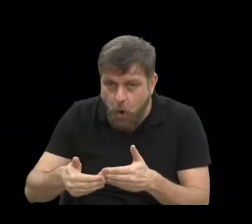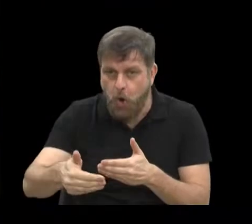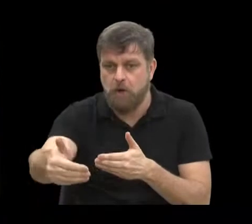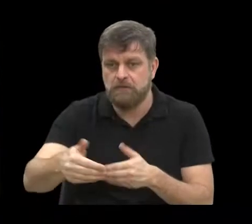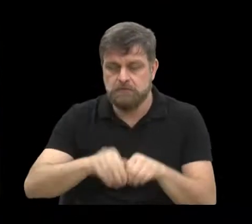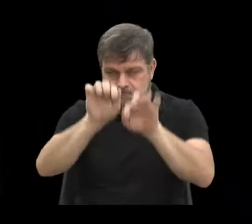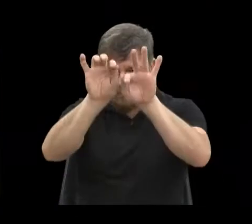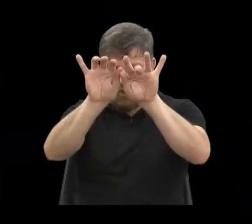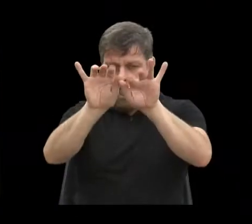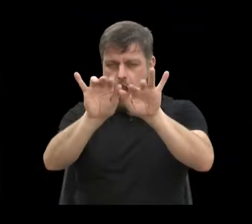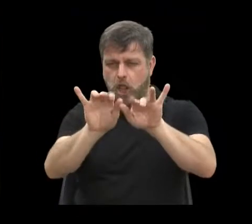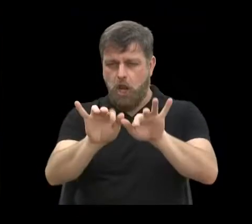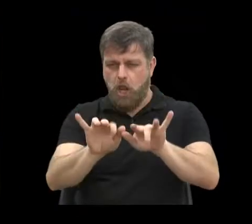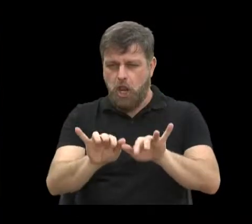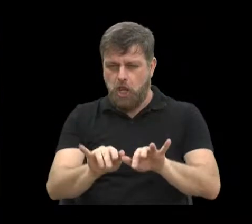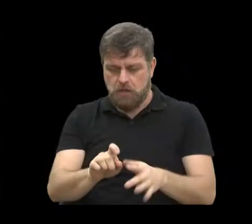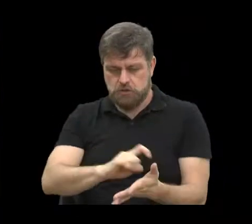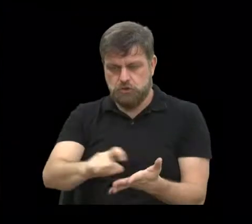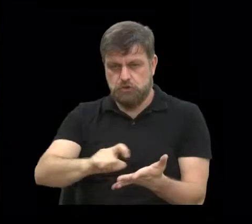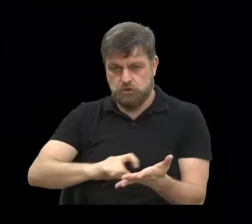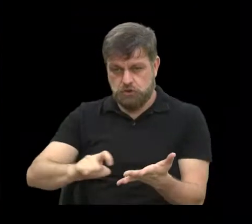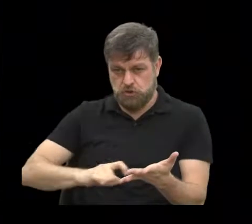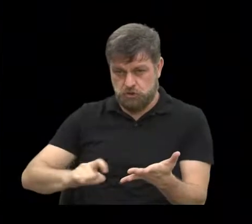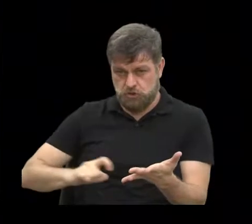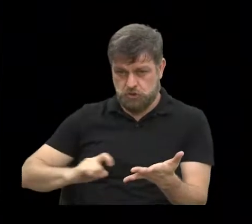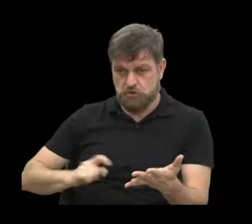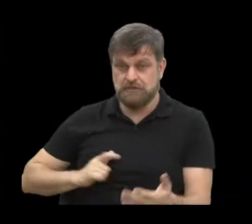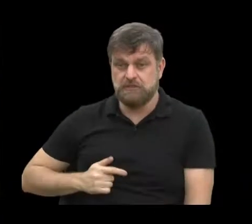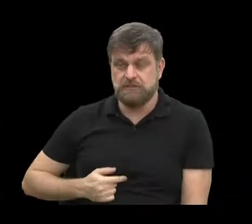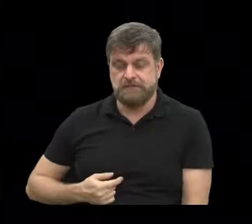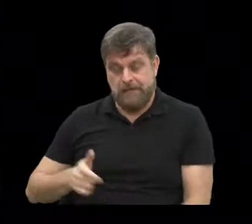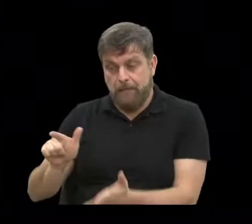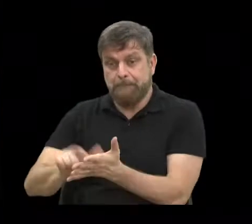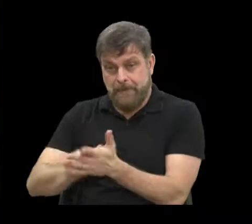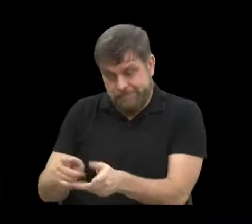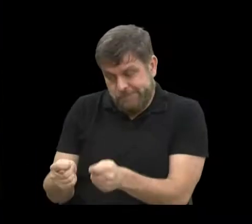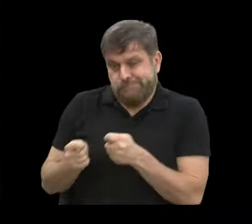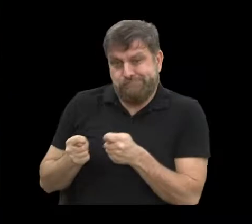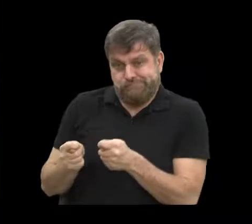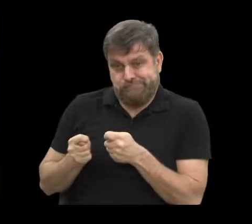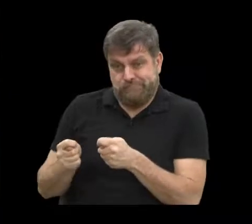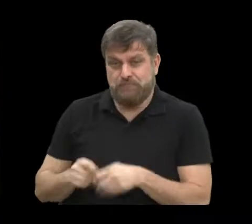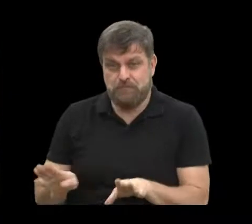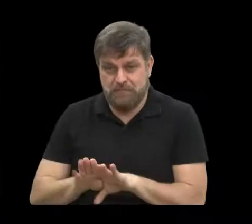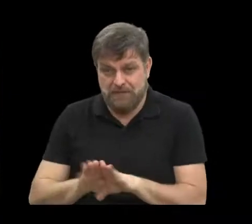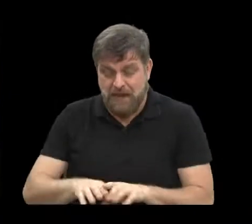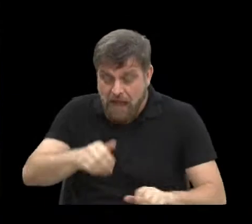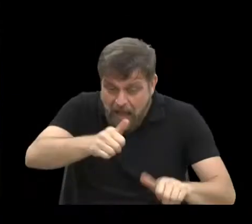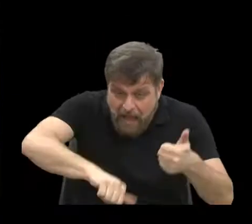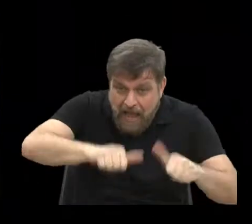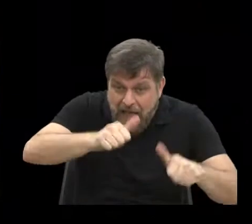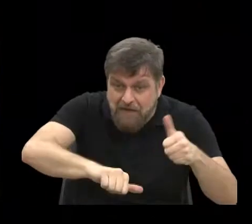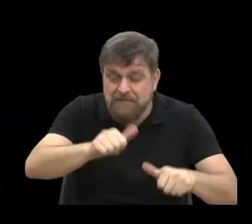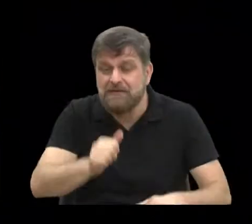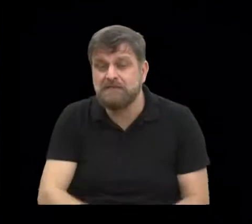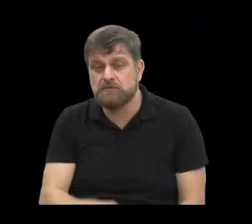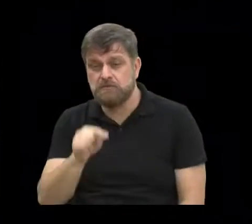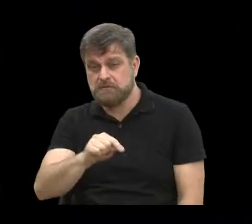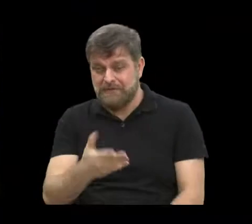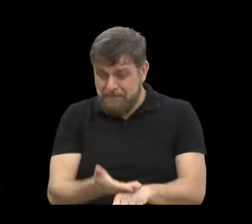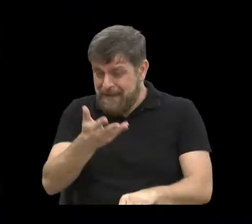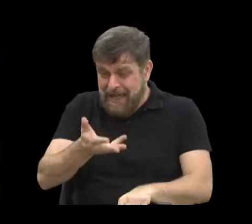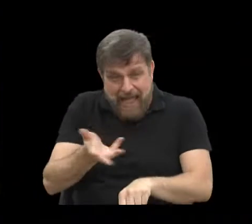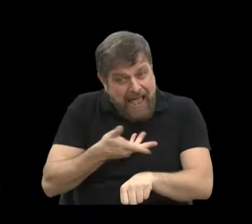a digitalização. Então, estamos economizando papel, a tendência é que as avaliações elas sejam